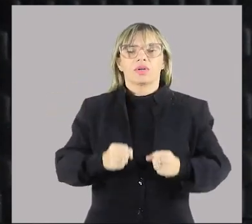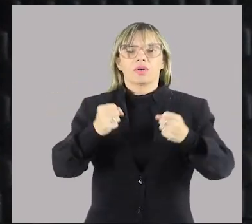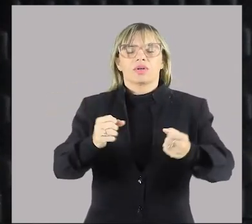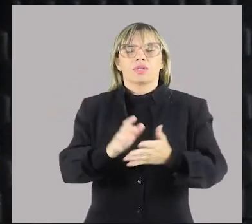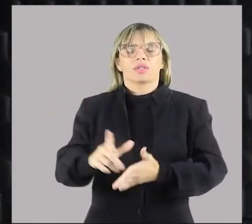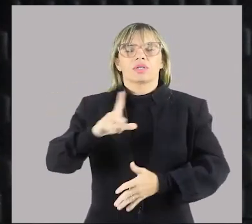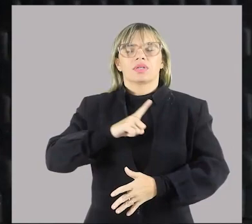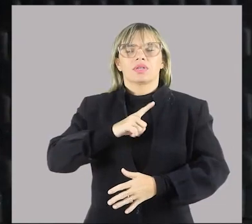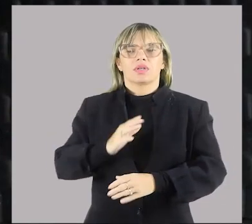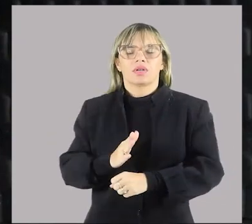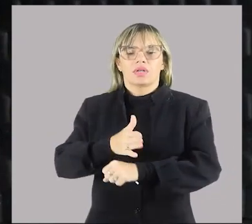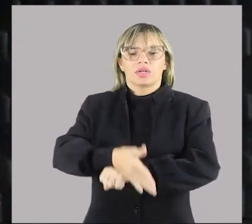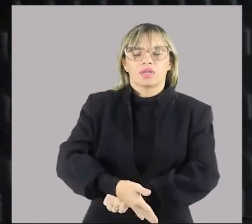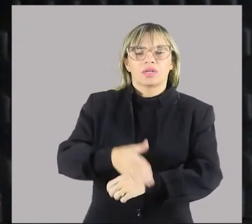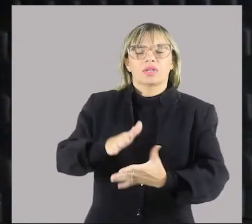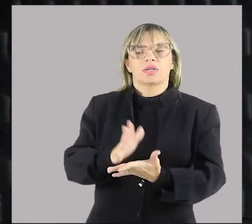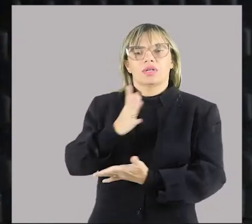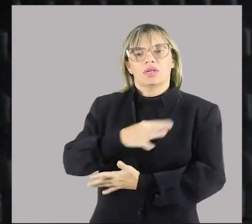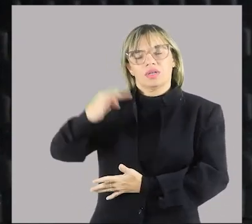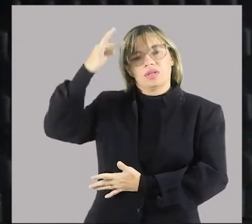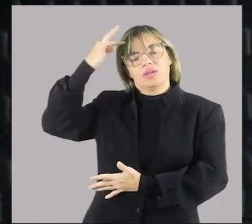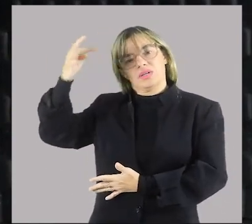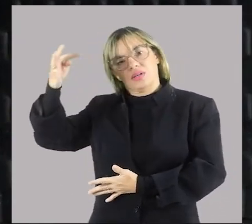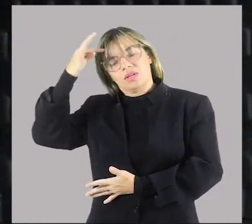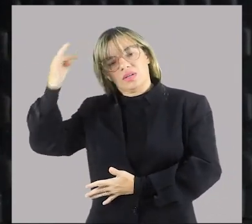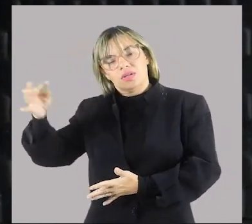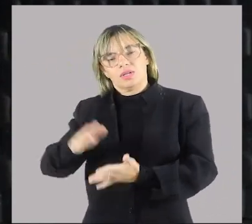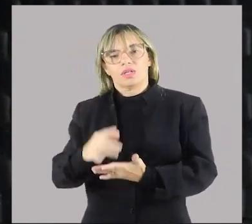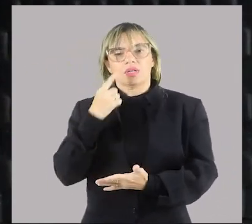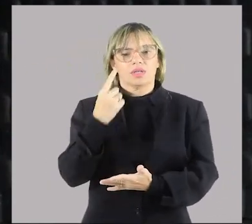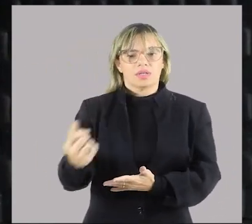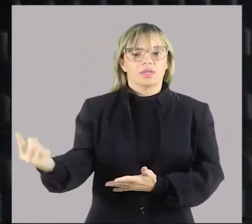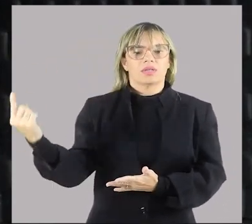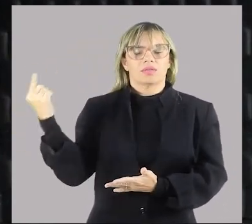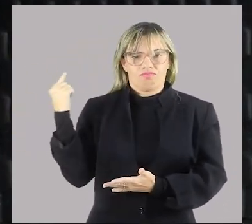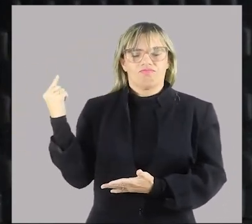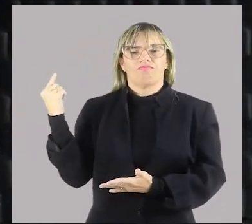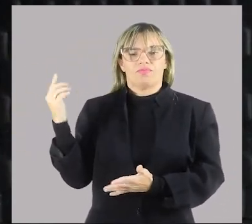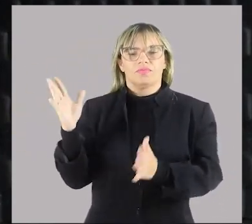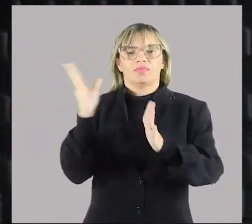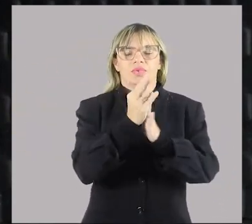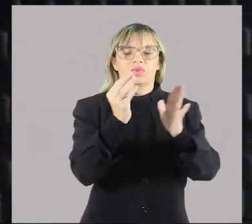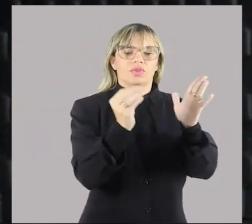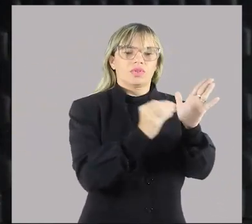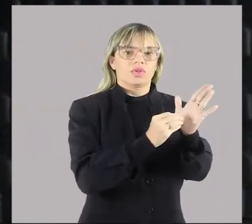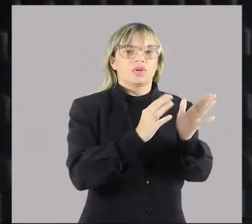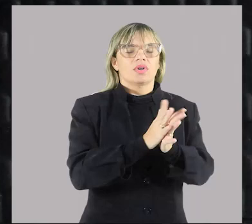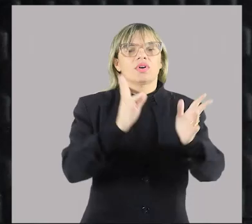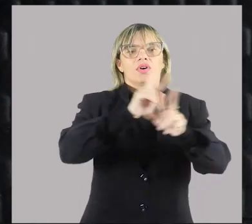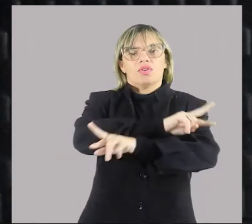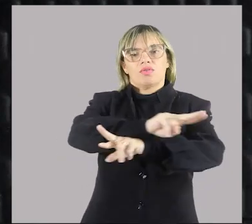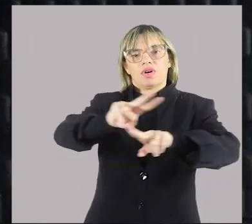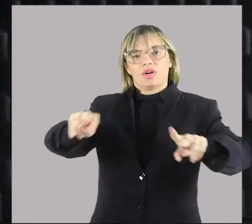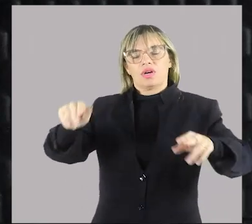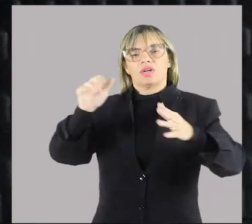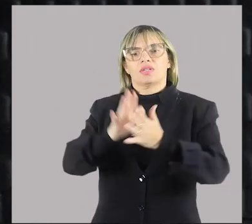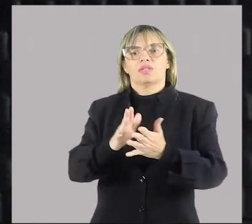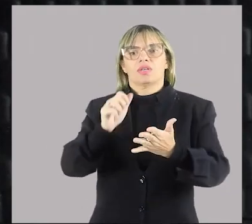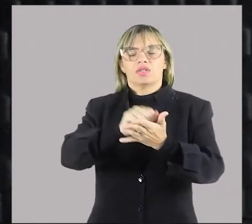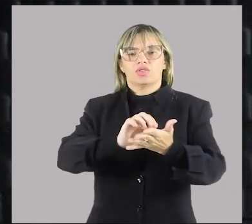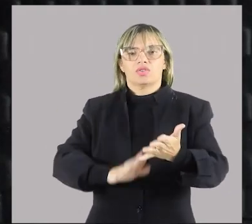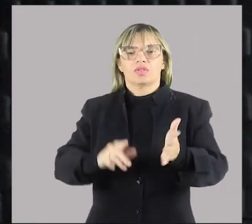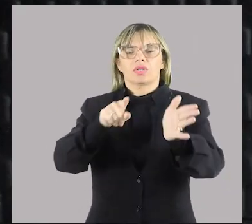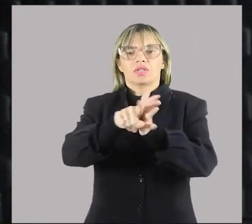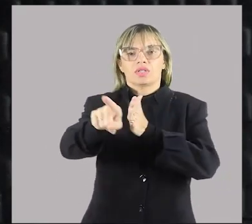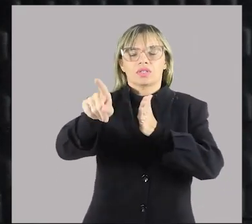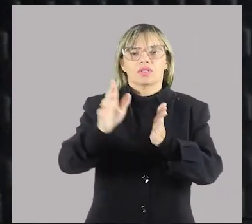ter acesso à parte teórica dessas aulas. E até mesmo uma série de questões